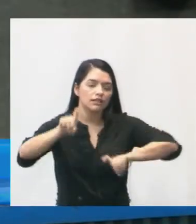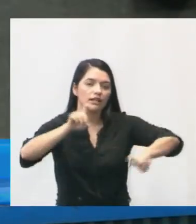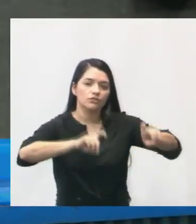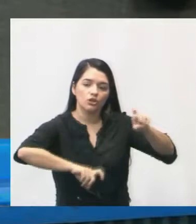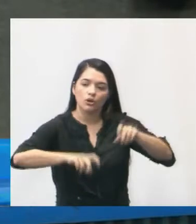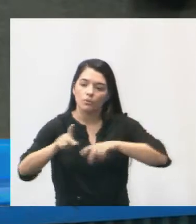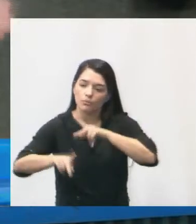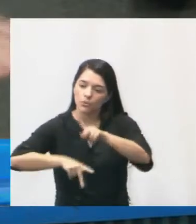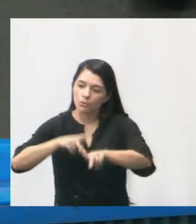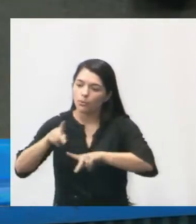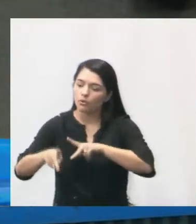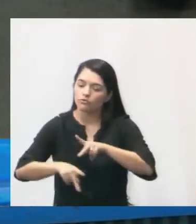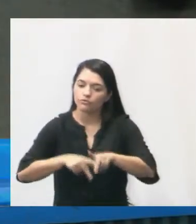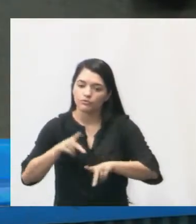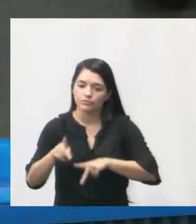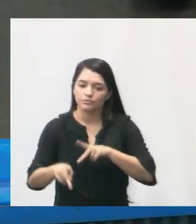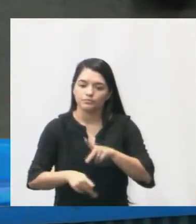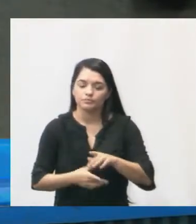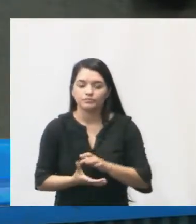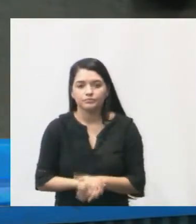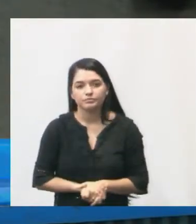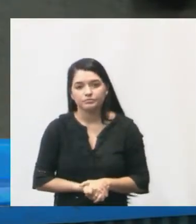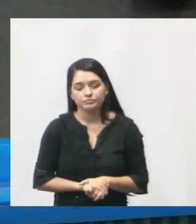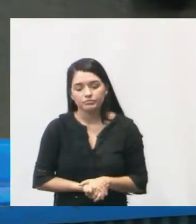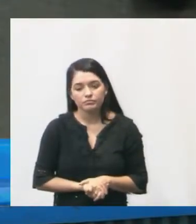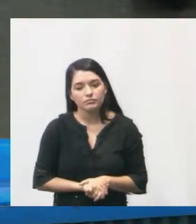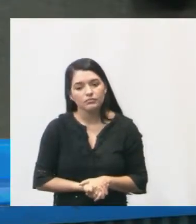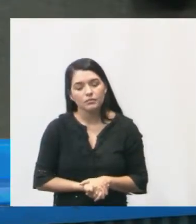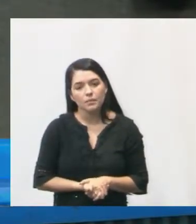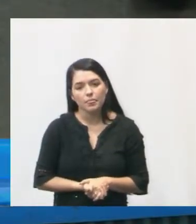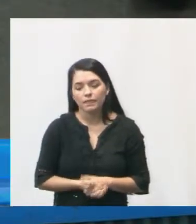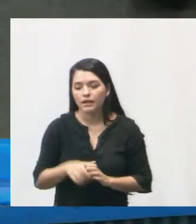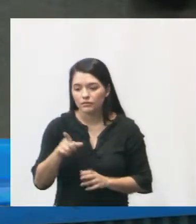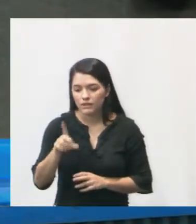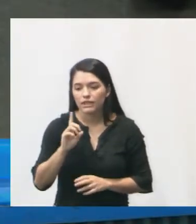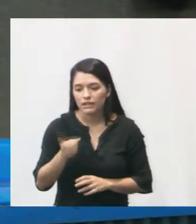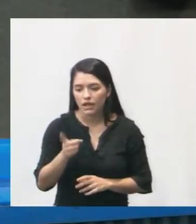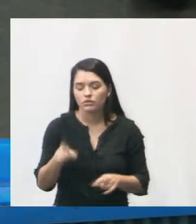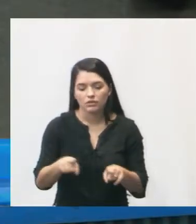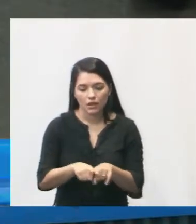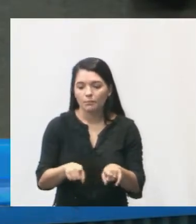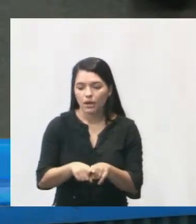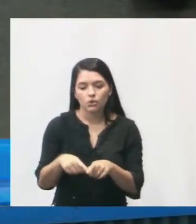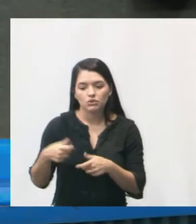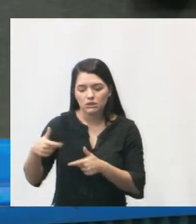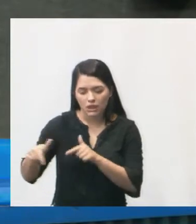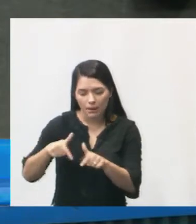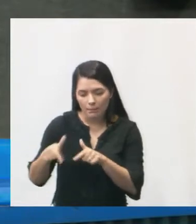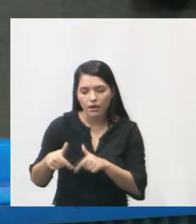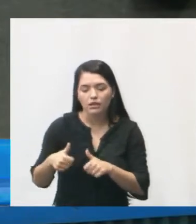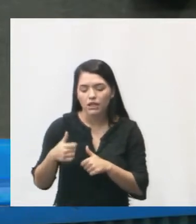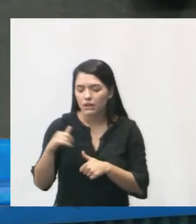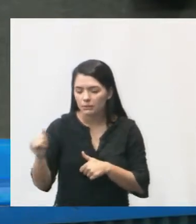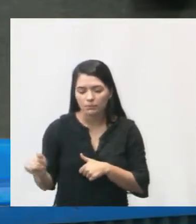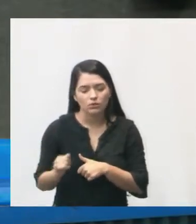Neves, Vossa Excelência, que é um vereador atuante na região, não só na região, mas na toda a cidade. E é importante